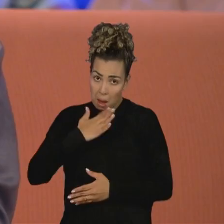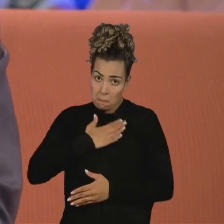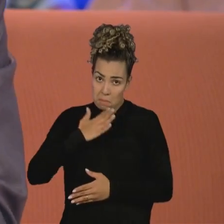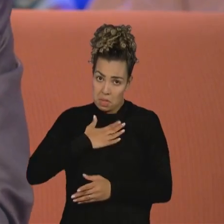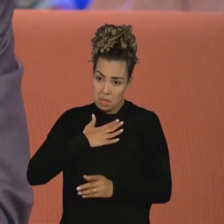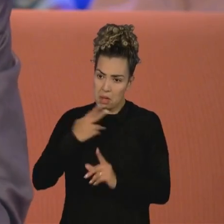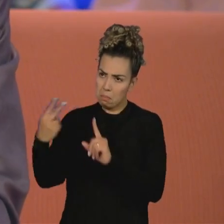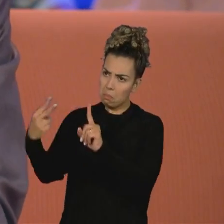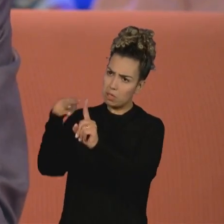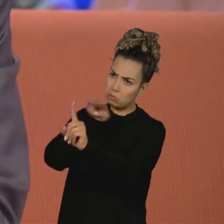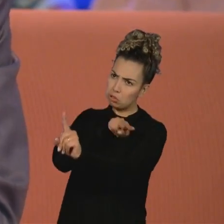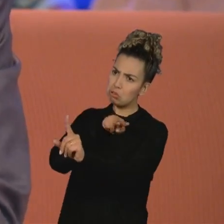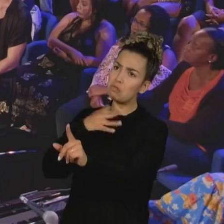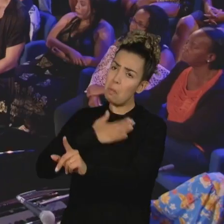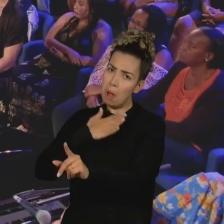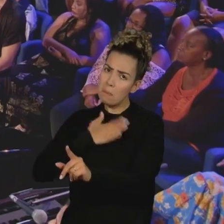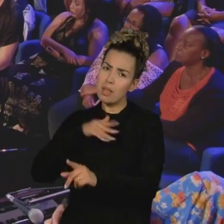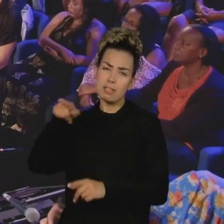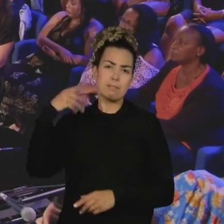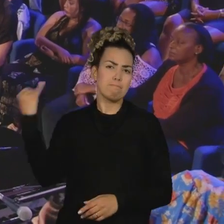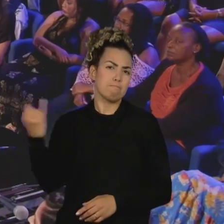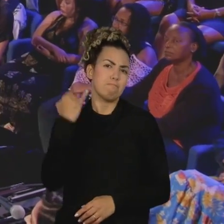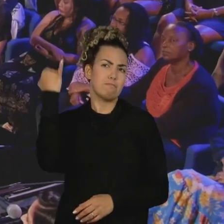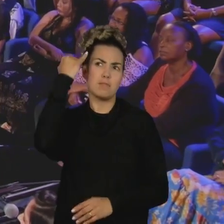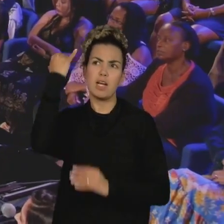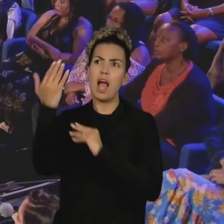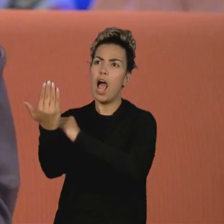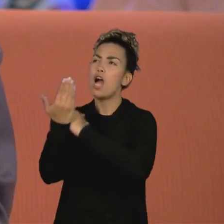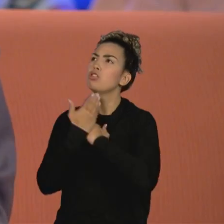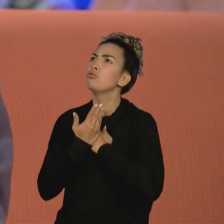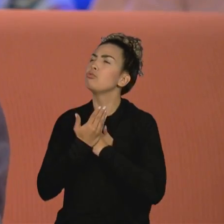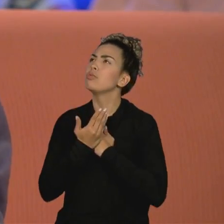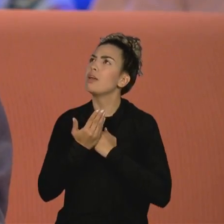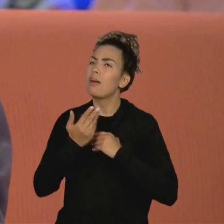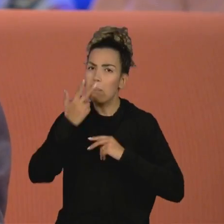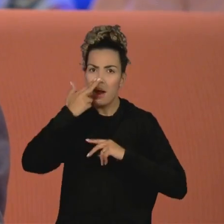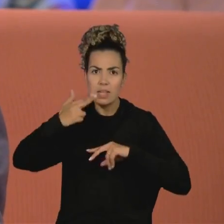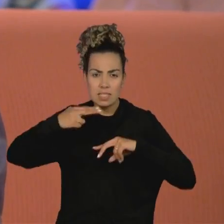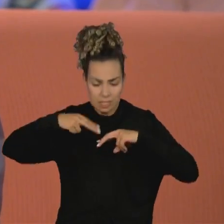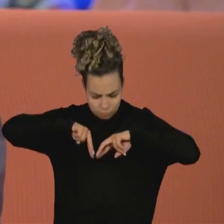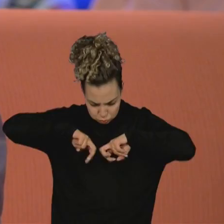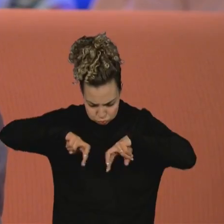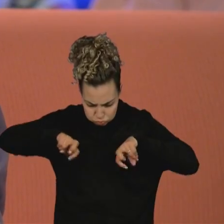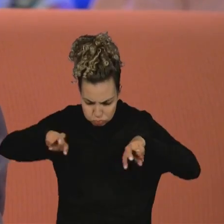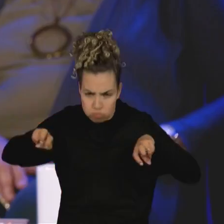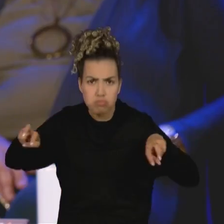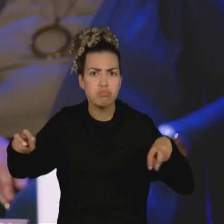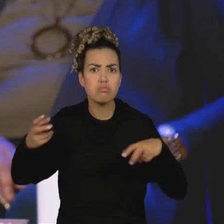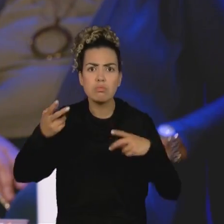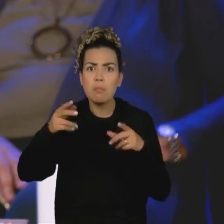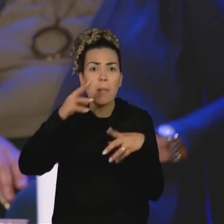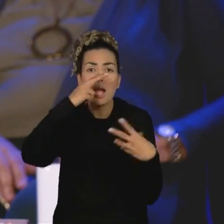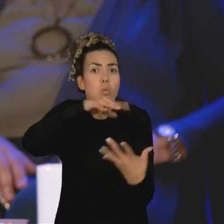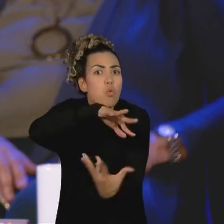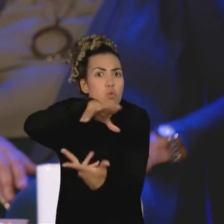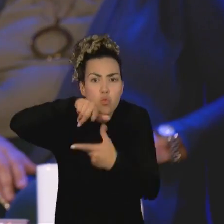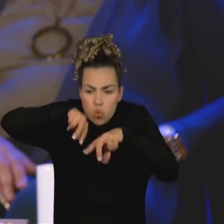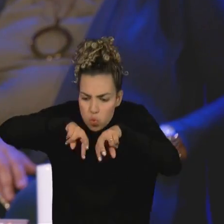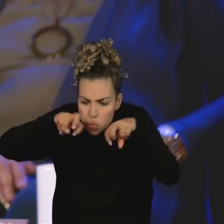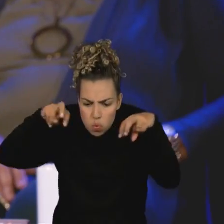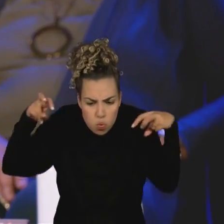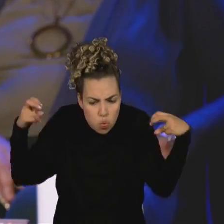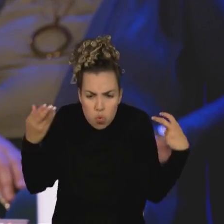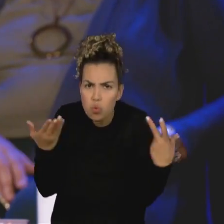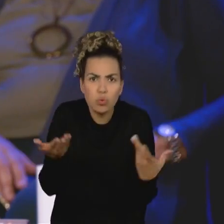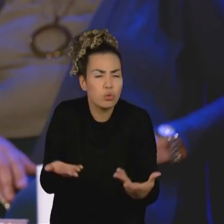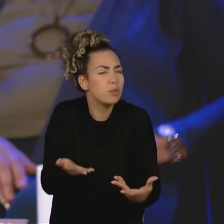da nossa alma, né? Da nossa história, da nossa natureza. Vamos pegar um exemplo só do Shakespeare, que eu acho que é legal, porque é